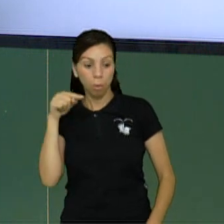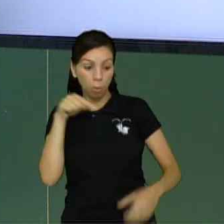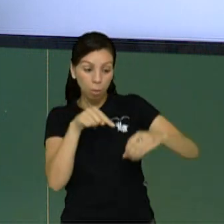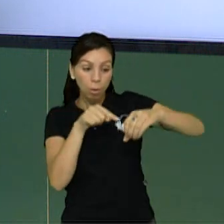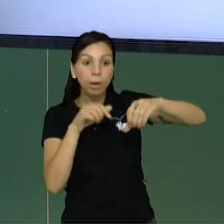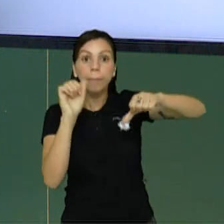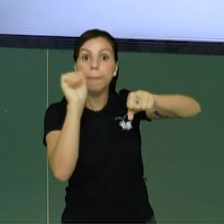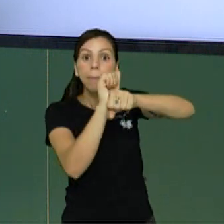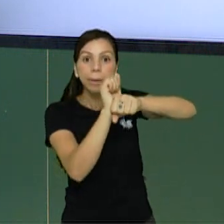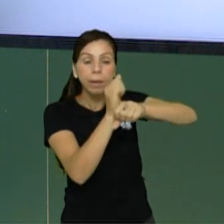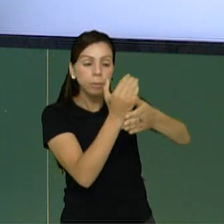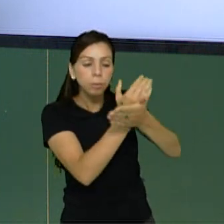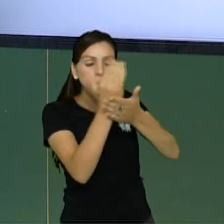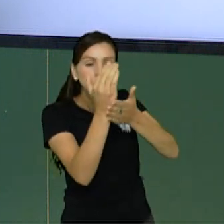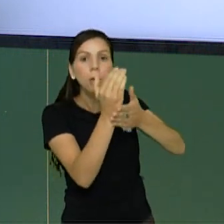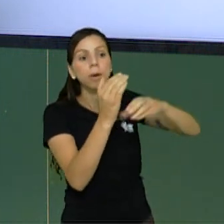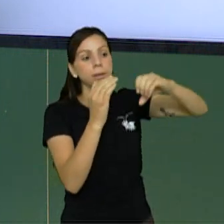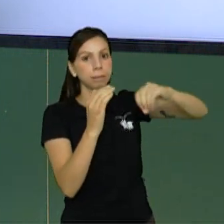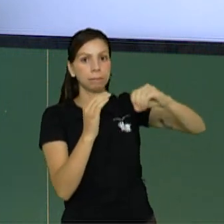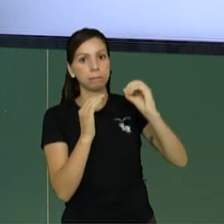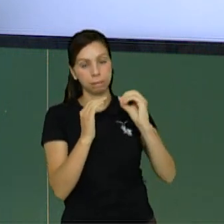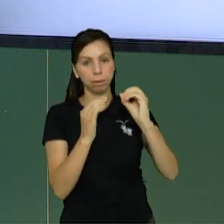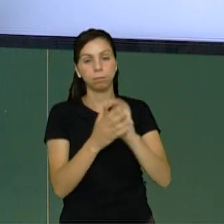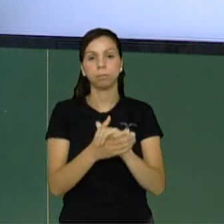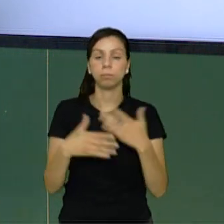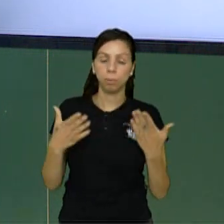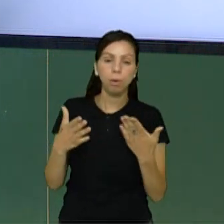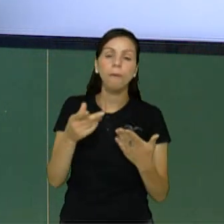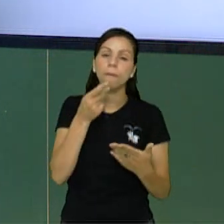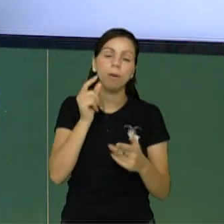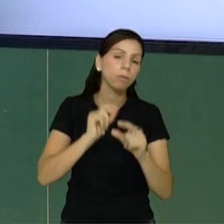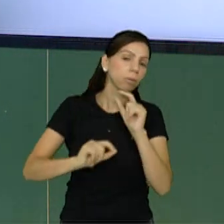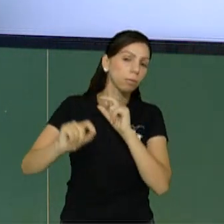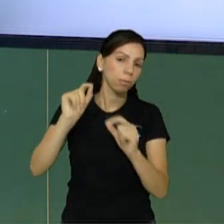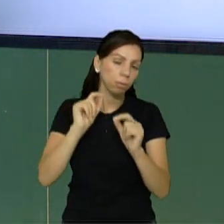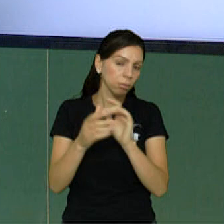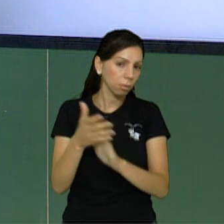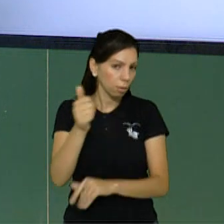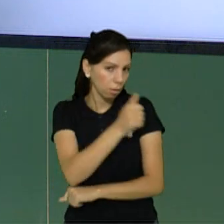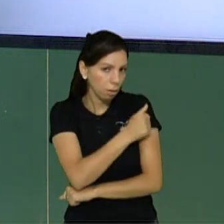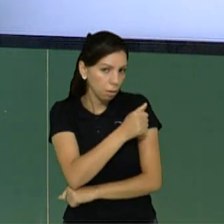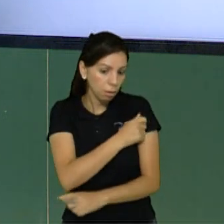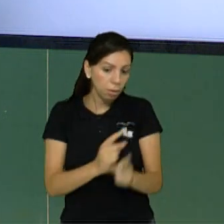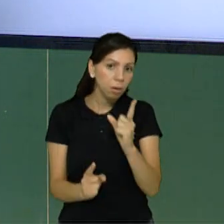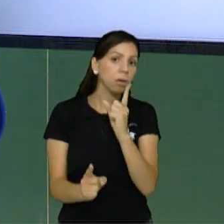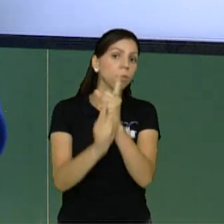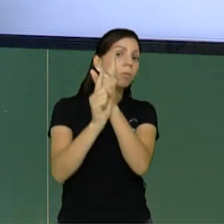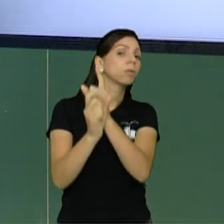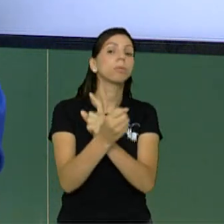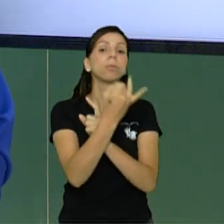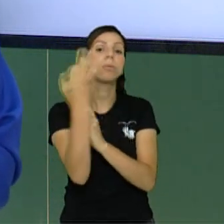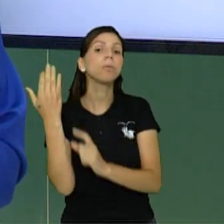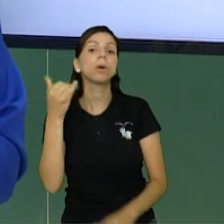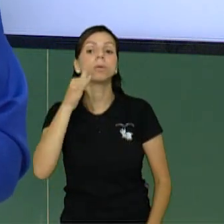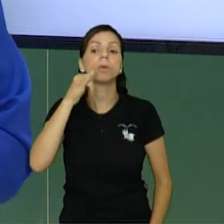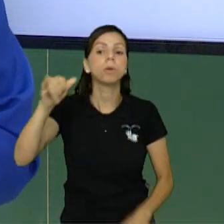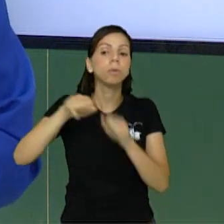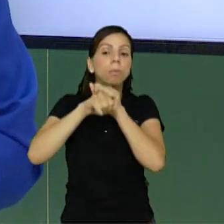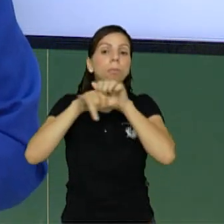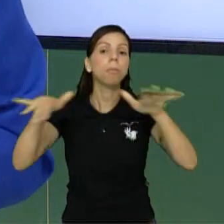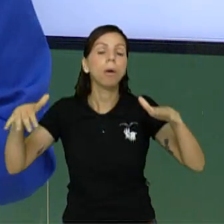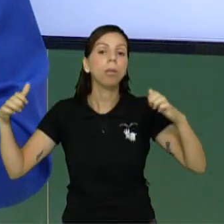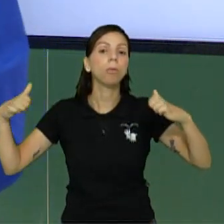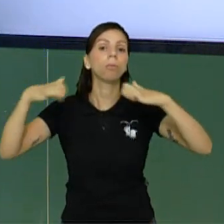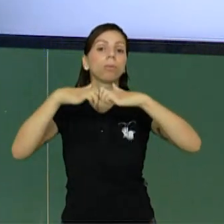dele é zero inicial. E aí ele fala o seguinte, ele fala assim, aluno, ache o quanto de energia ele dissipou na